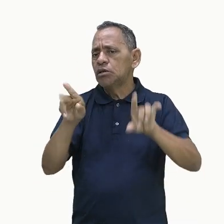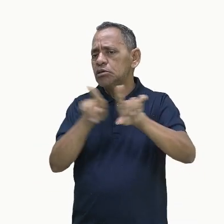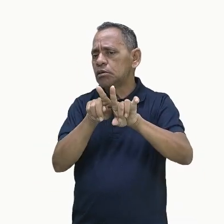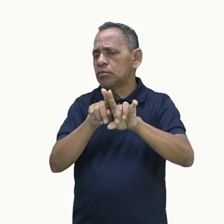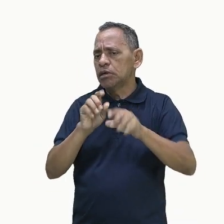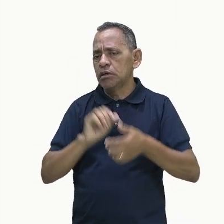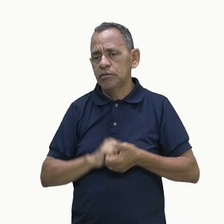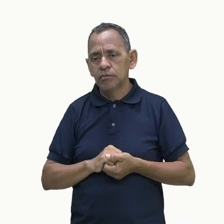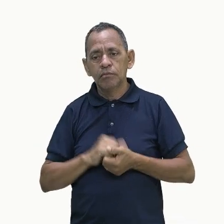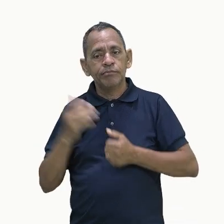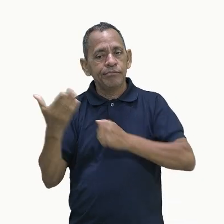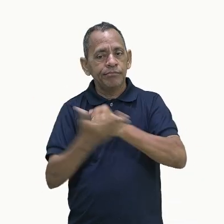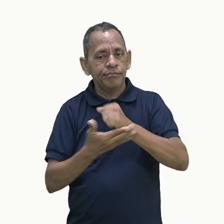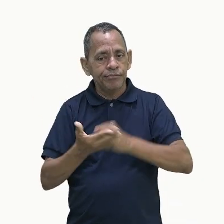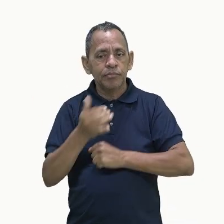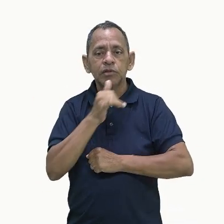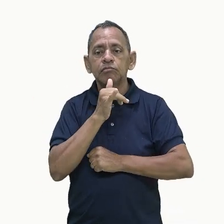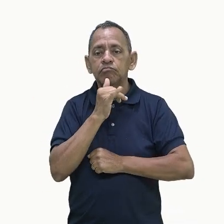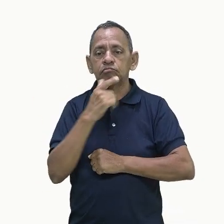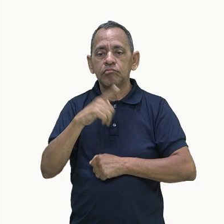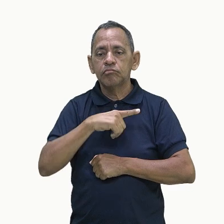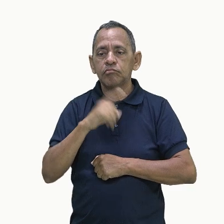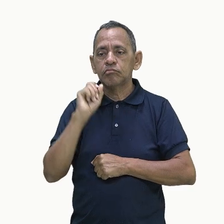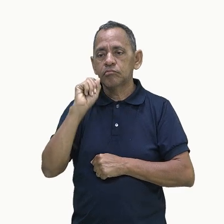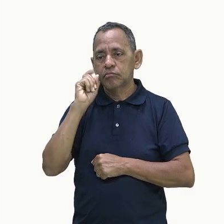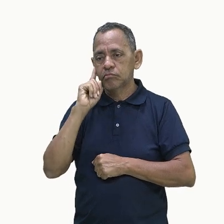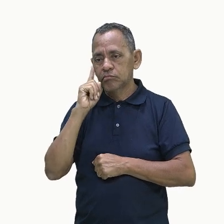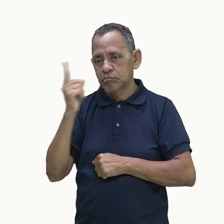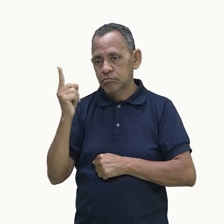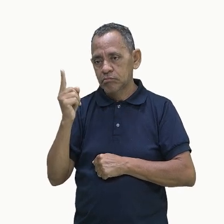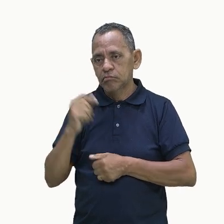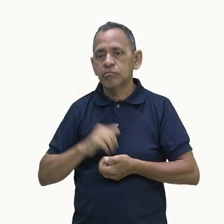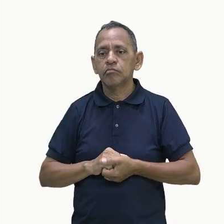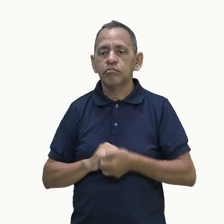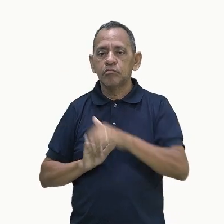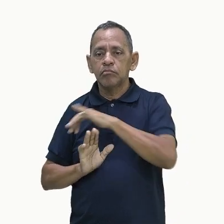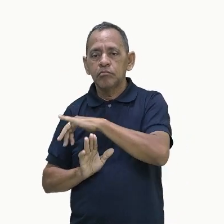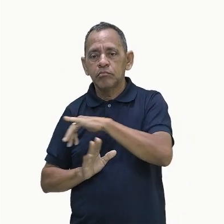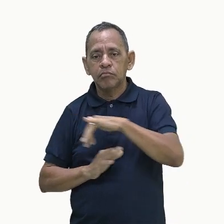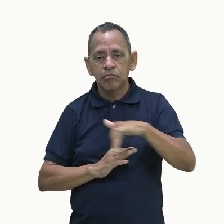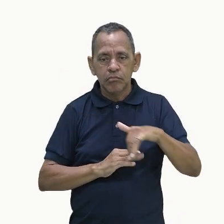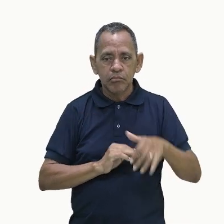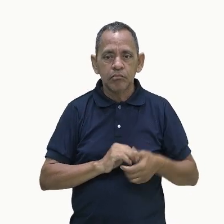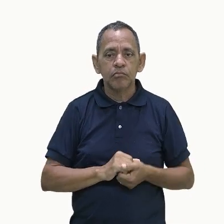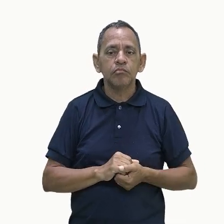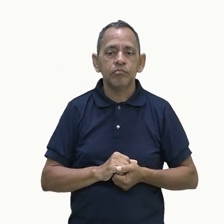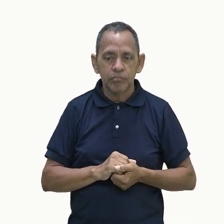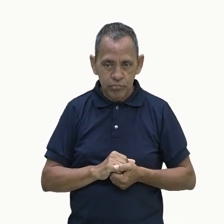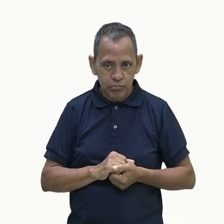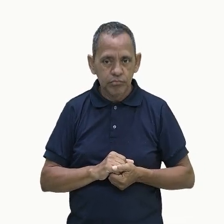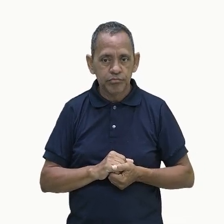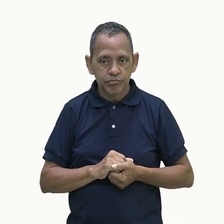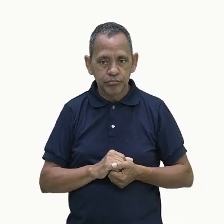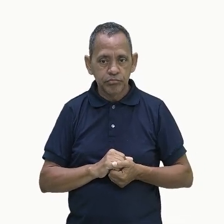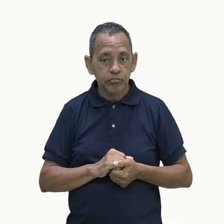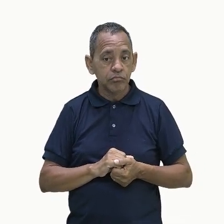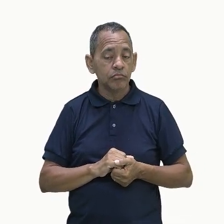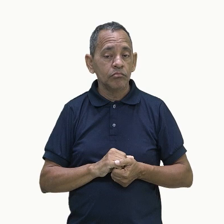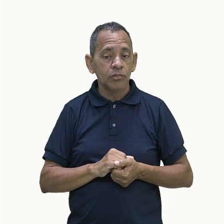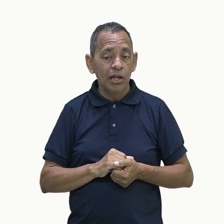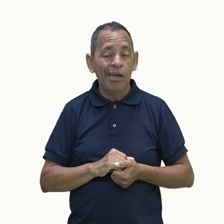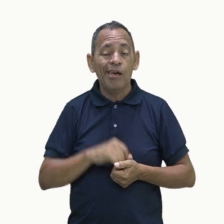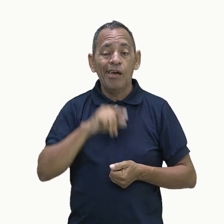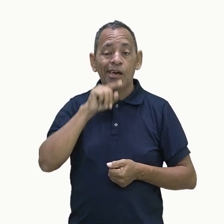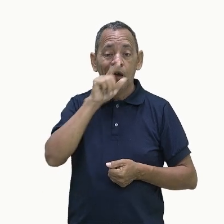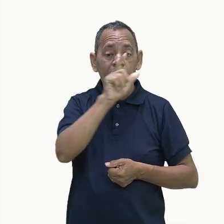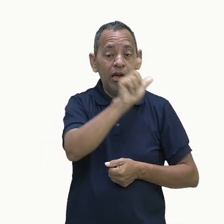nesses exemplos, nós temos o seguinte, ó, o princípio enunciado por Pascal, que ele é um físico